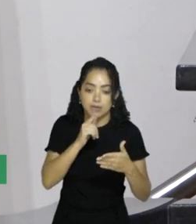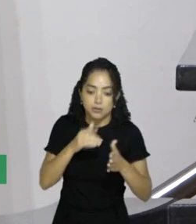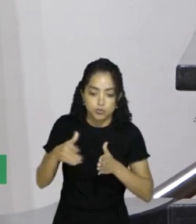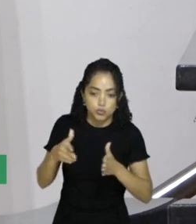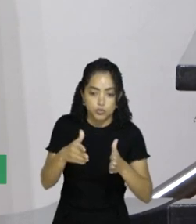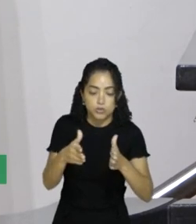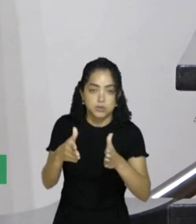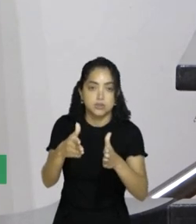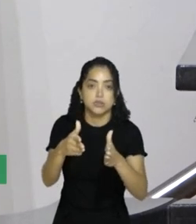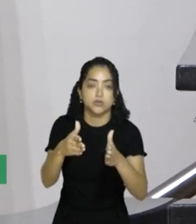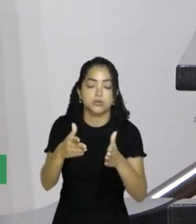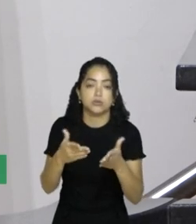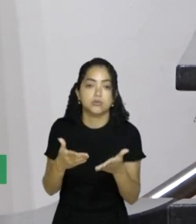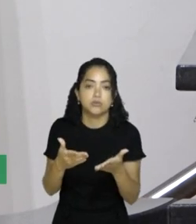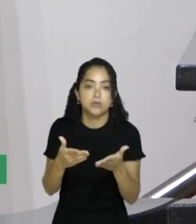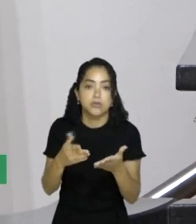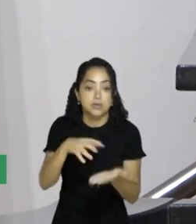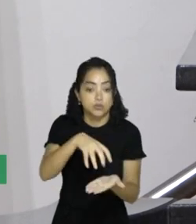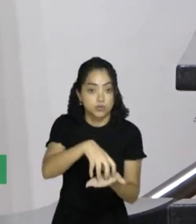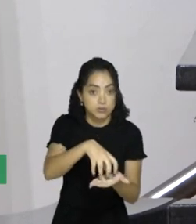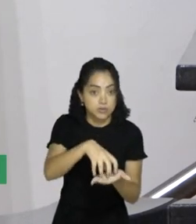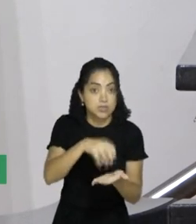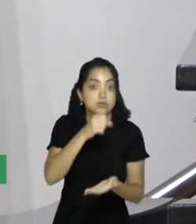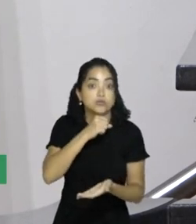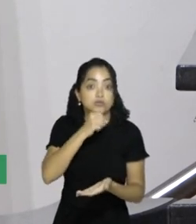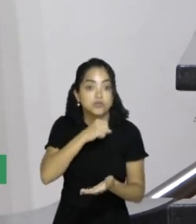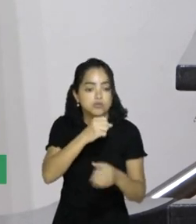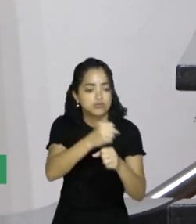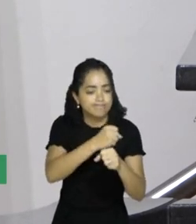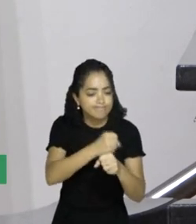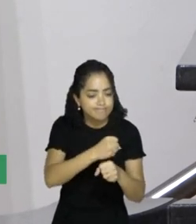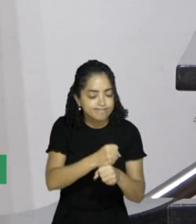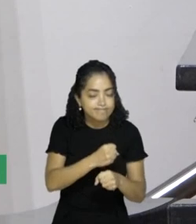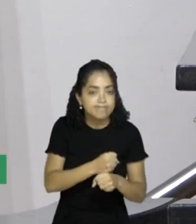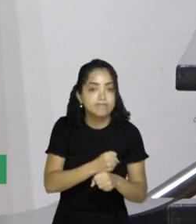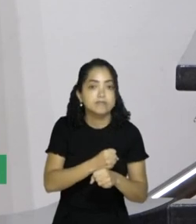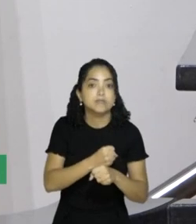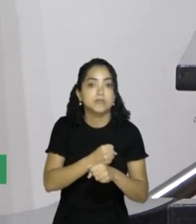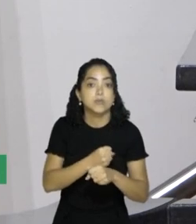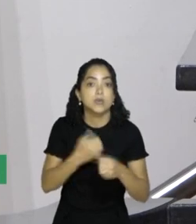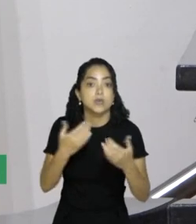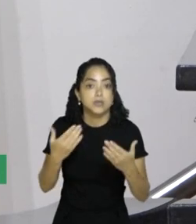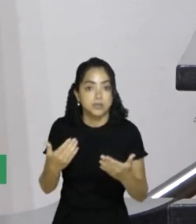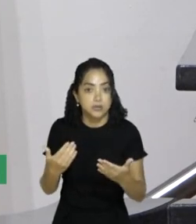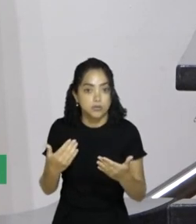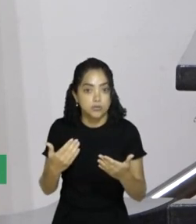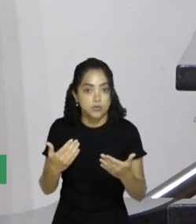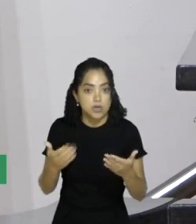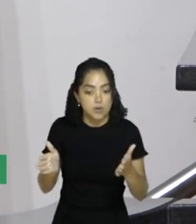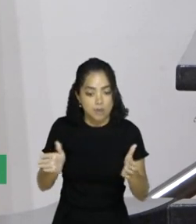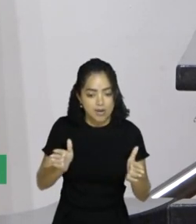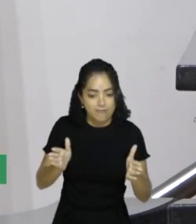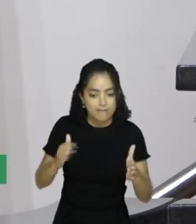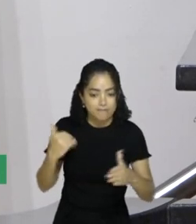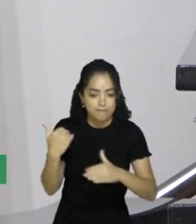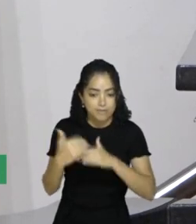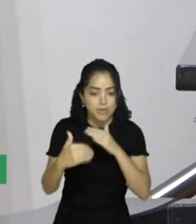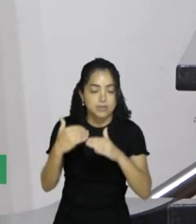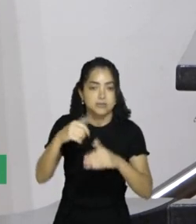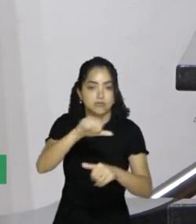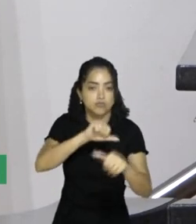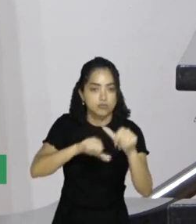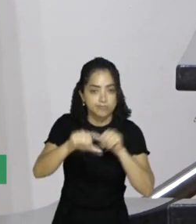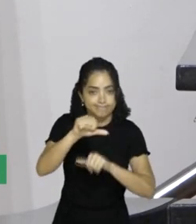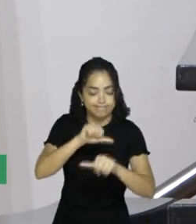temos o Centro do Idoso em construção então o Xaxim tá tá passando por uma renovação uma